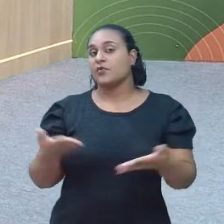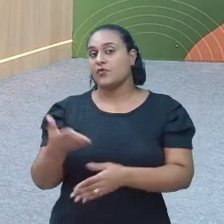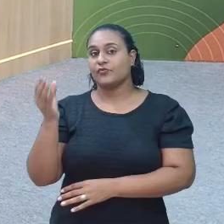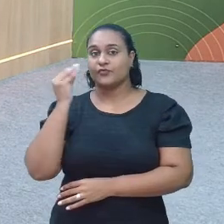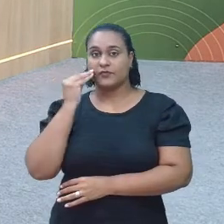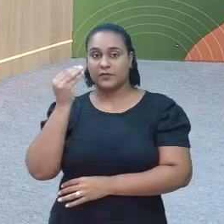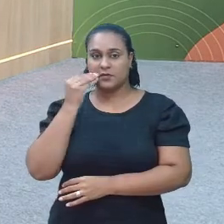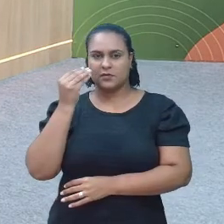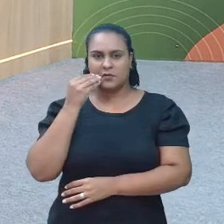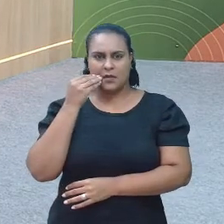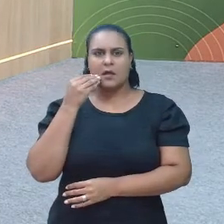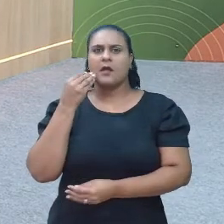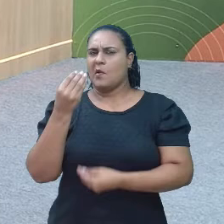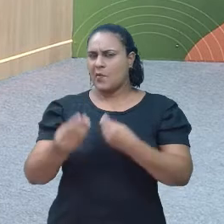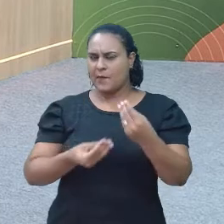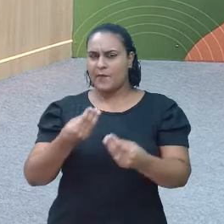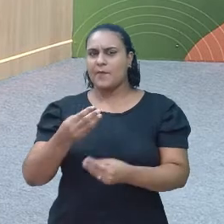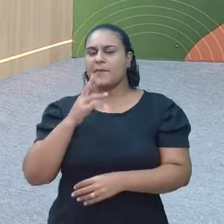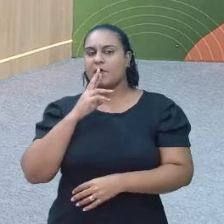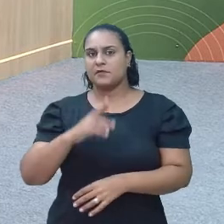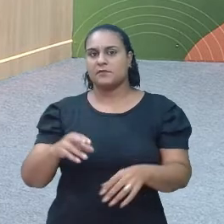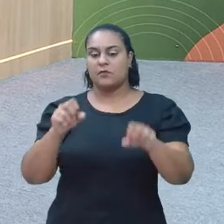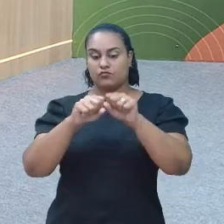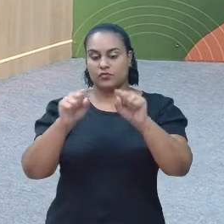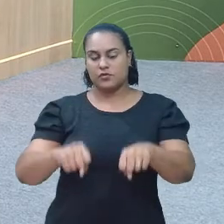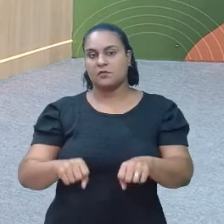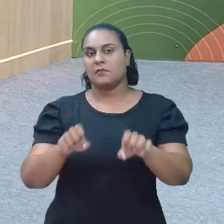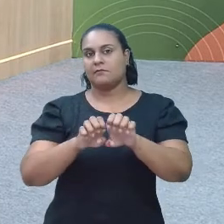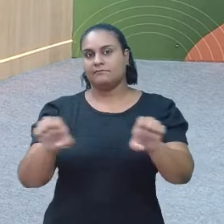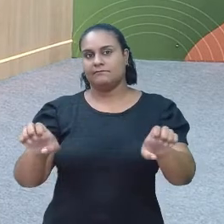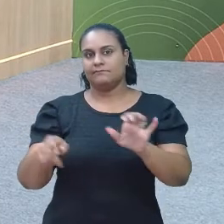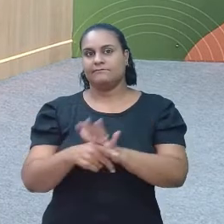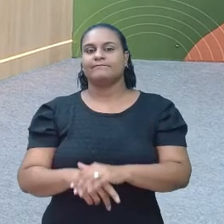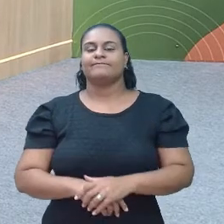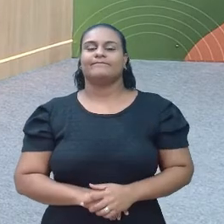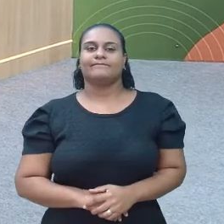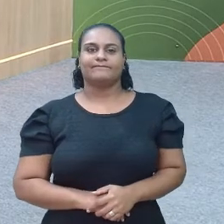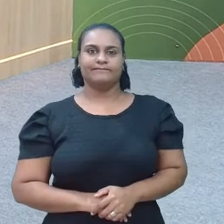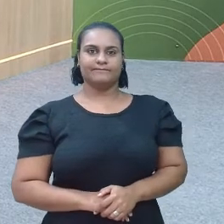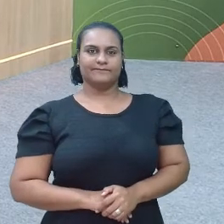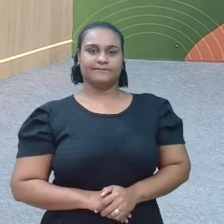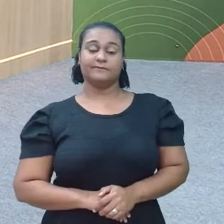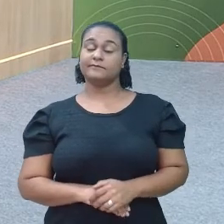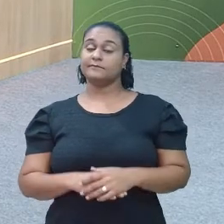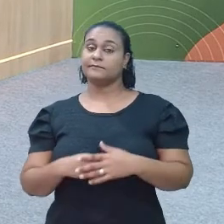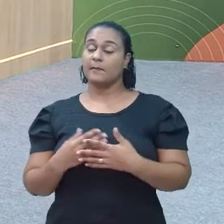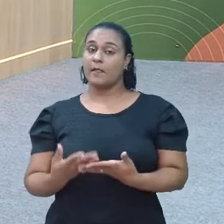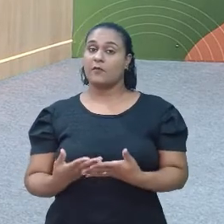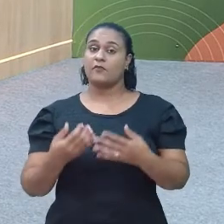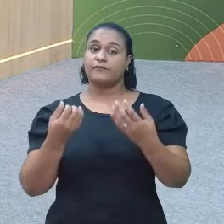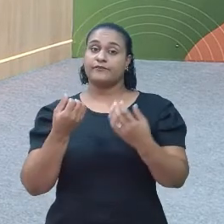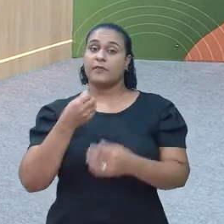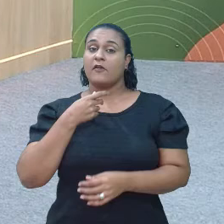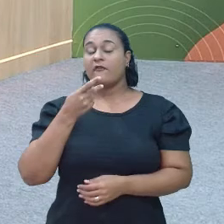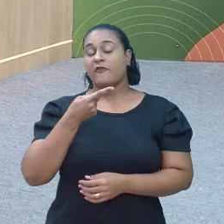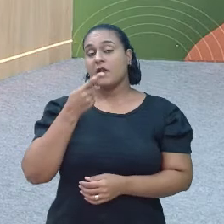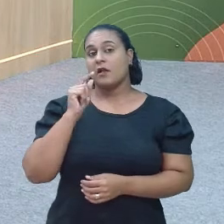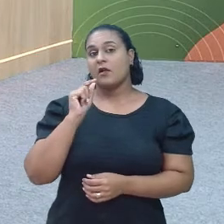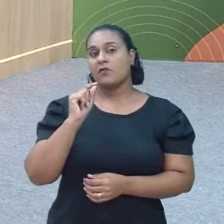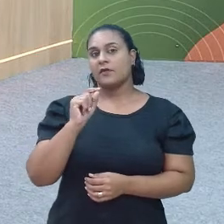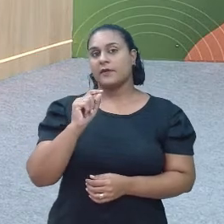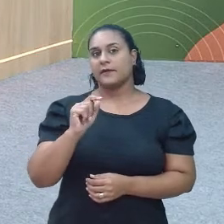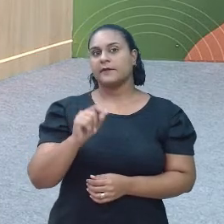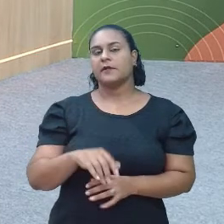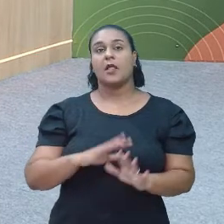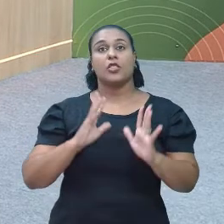tentar ver como é que a gente resolve um sistema de equações, tá certo? Então, o que eu digo a vocês é o seguinte, praticamente tudo